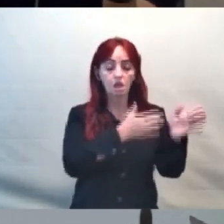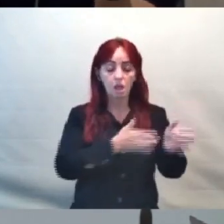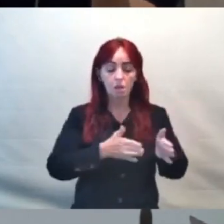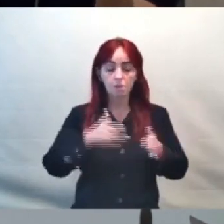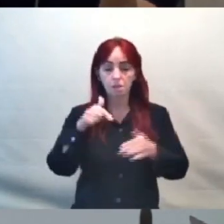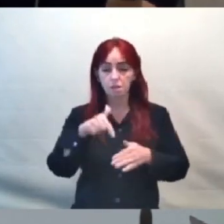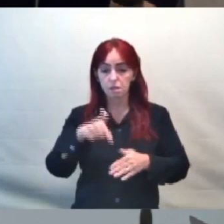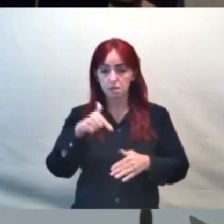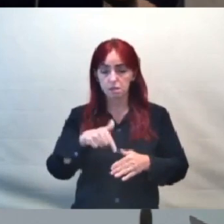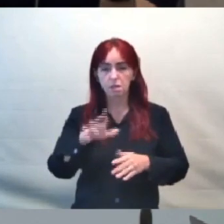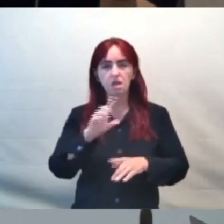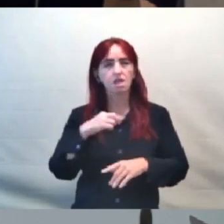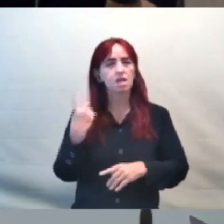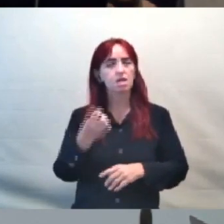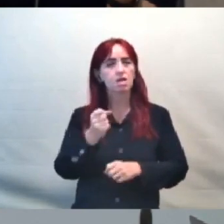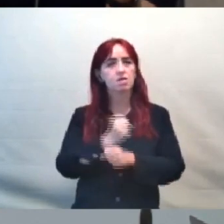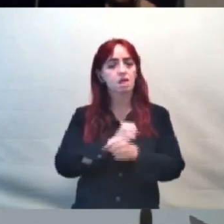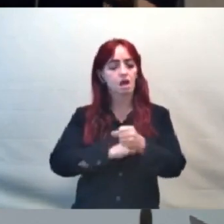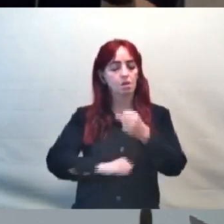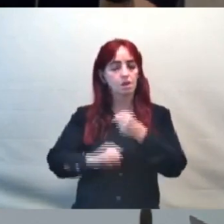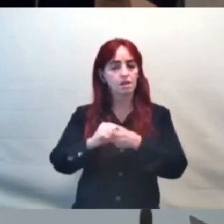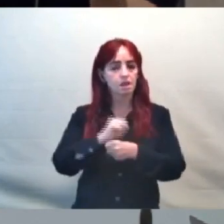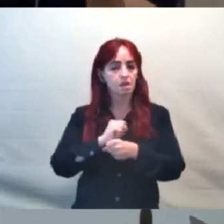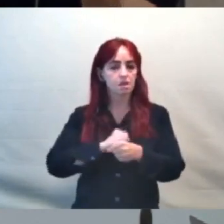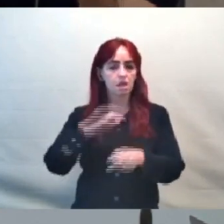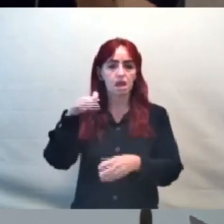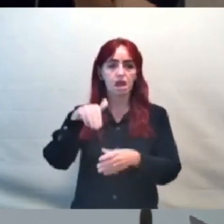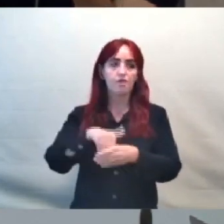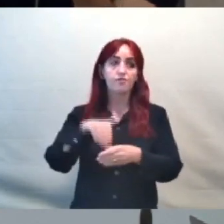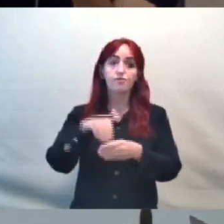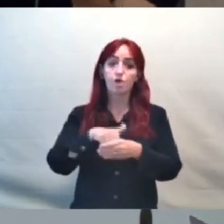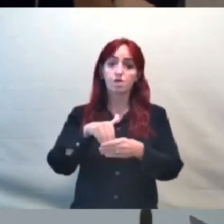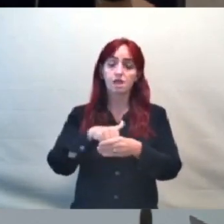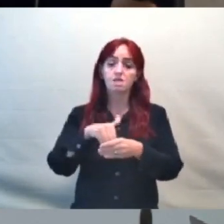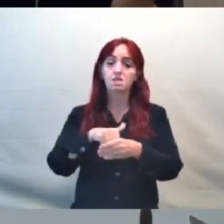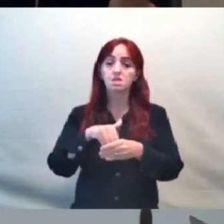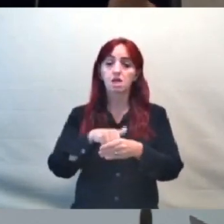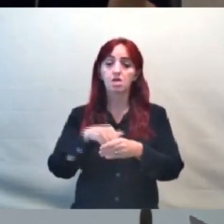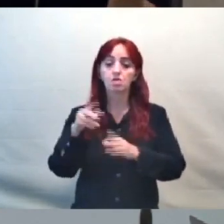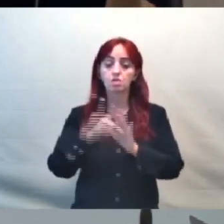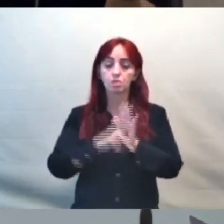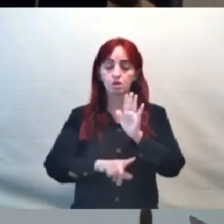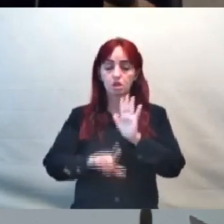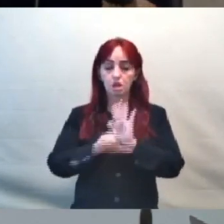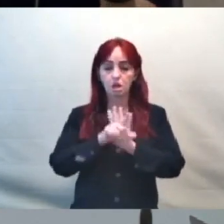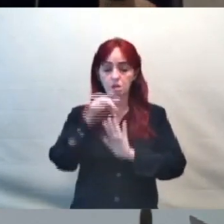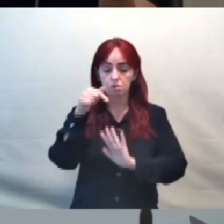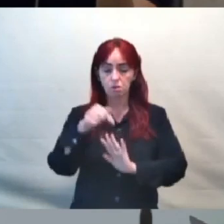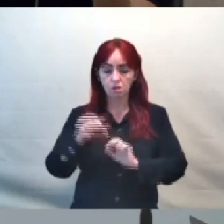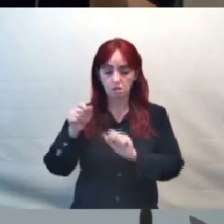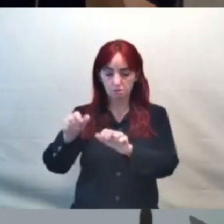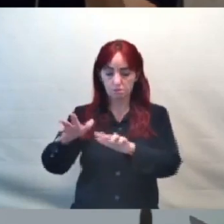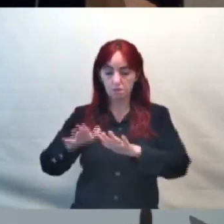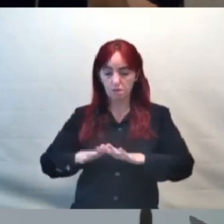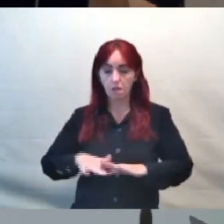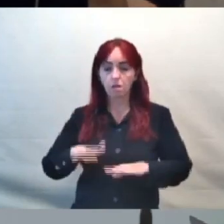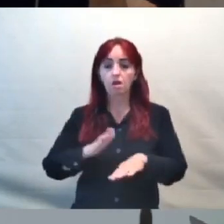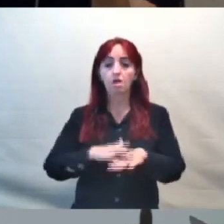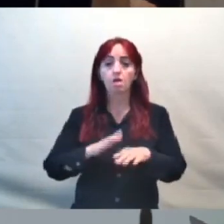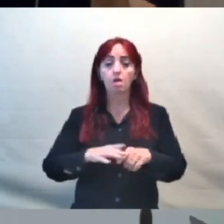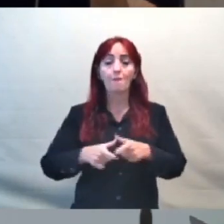de votações e apreciações de projeto em plenário como o maior da última década. Ou